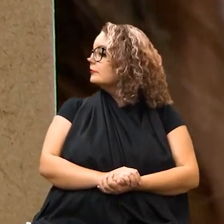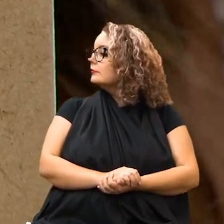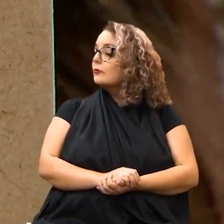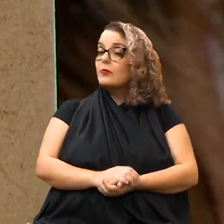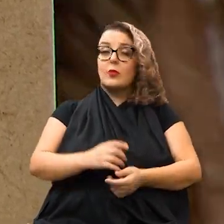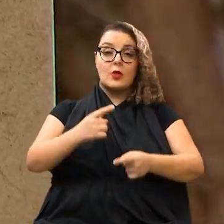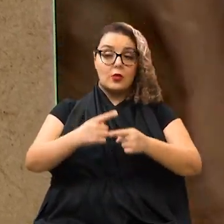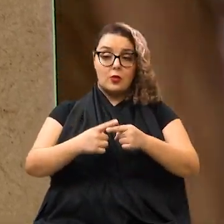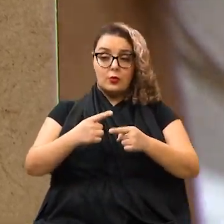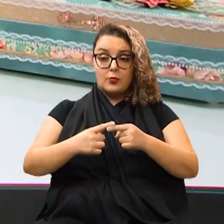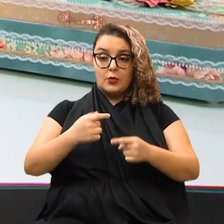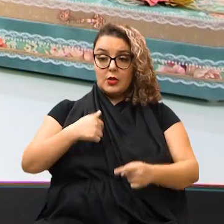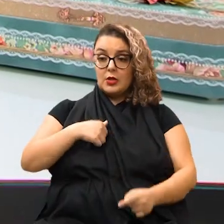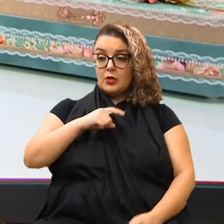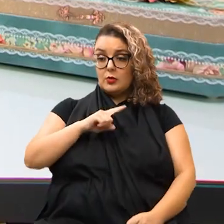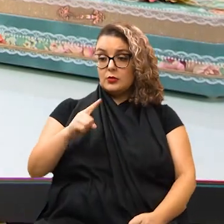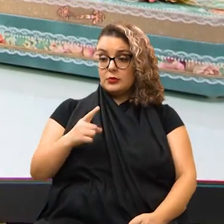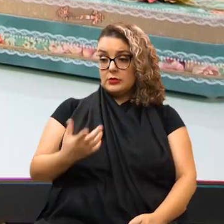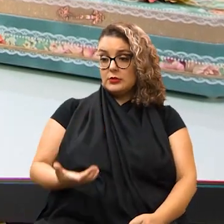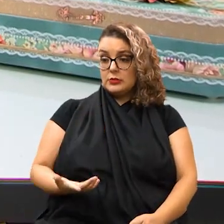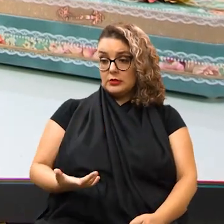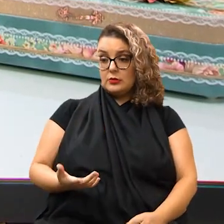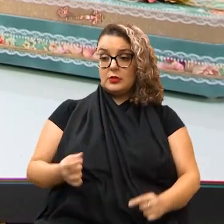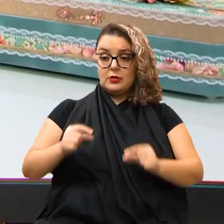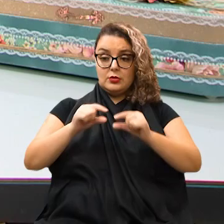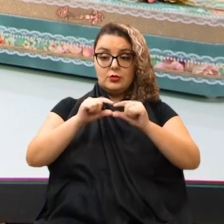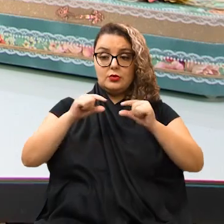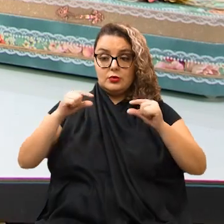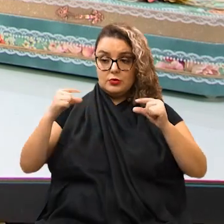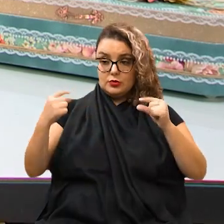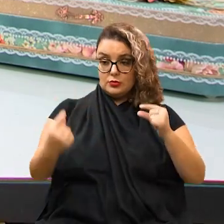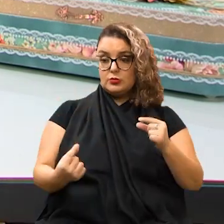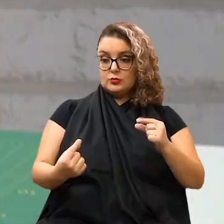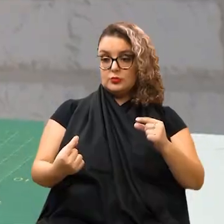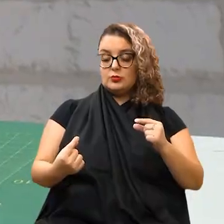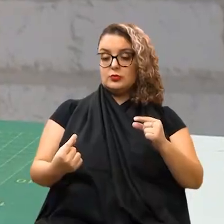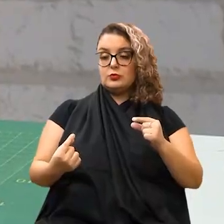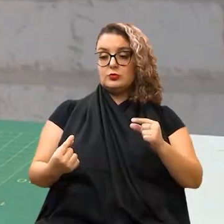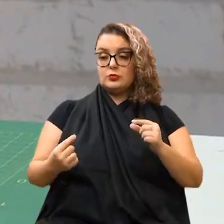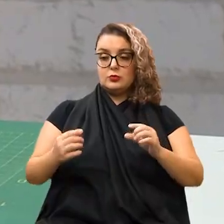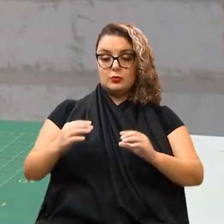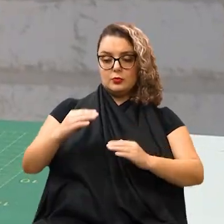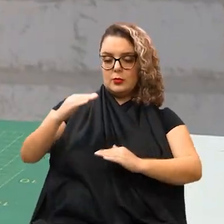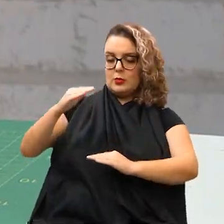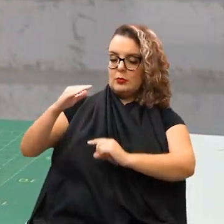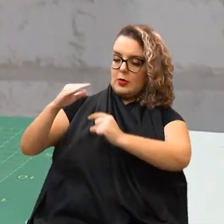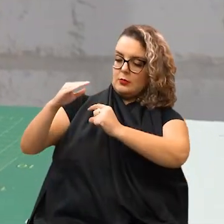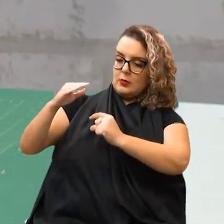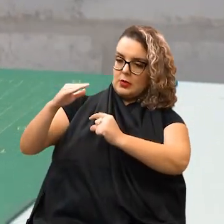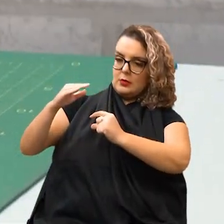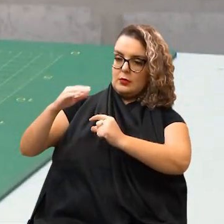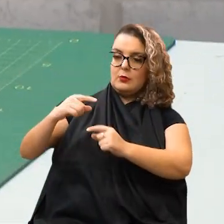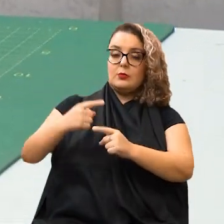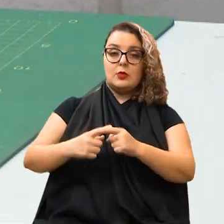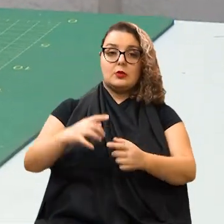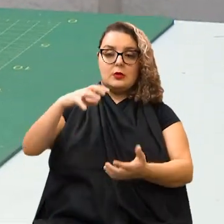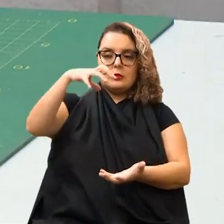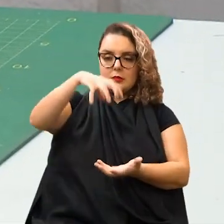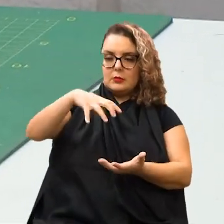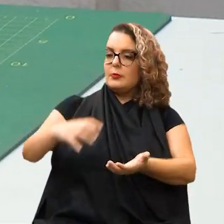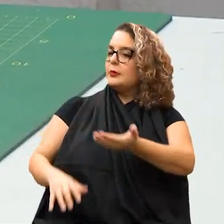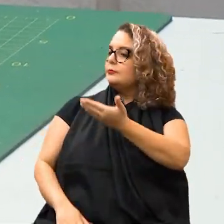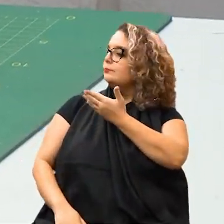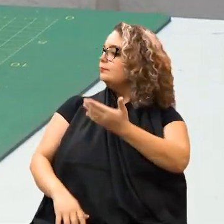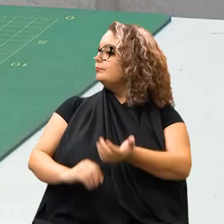E por que eu não tô colocando essa faixa bem aqui no centro da caixa? Porque eu tenho uma tampa.